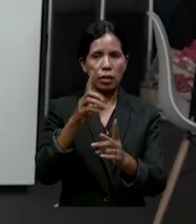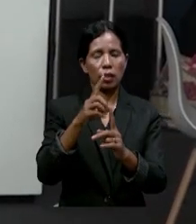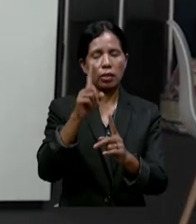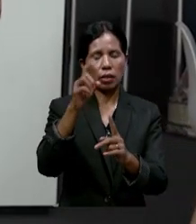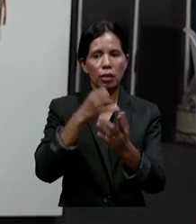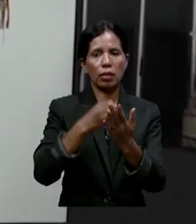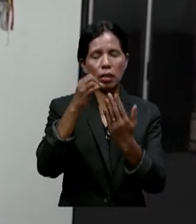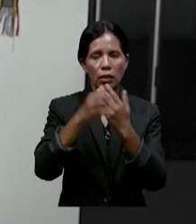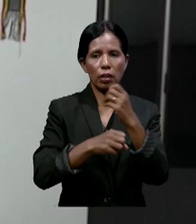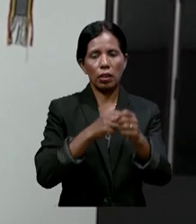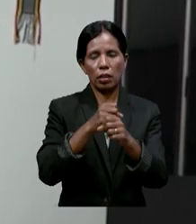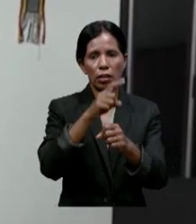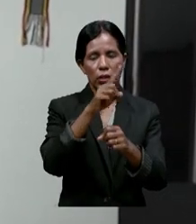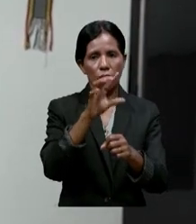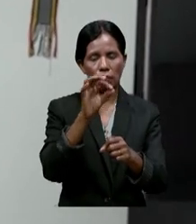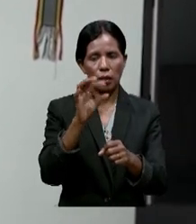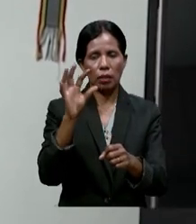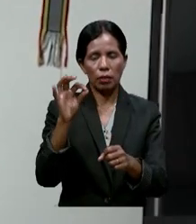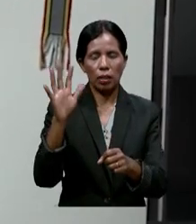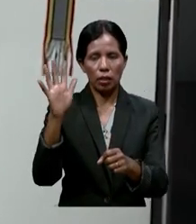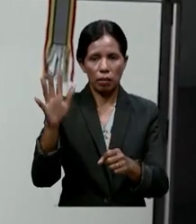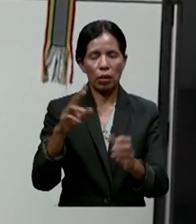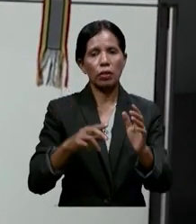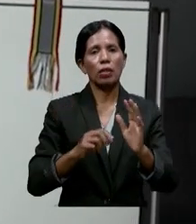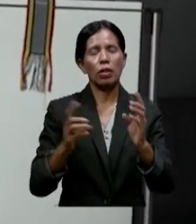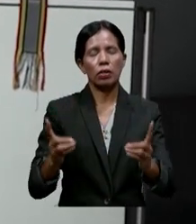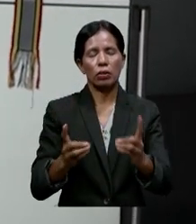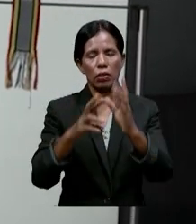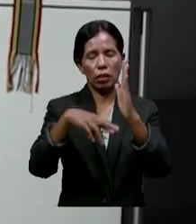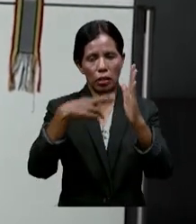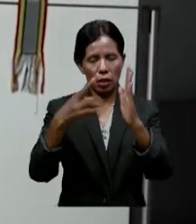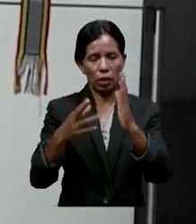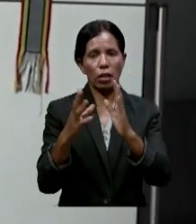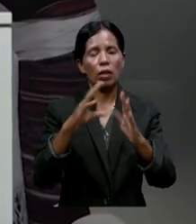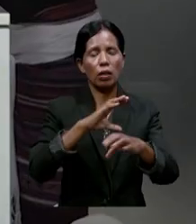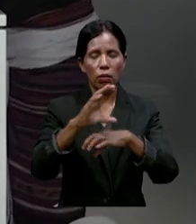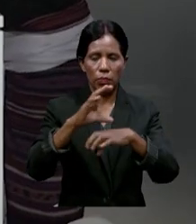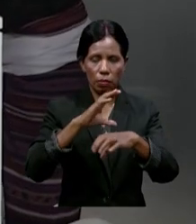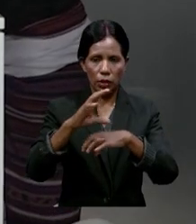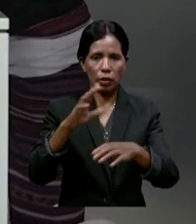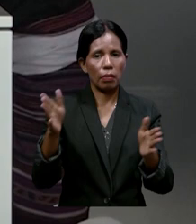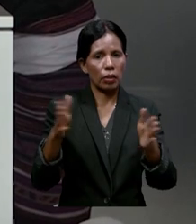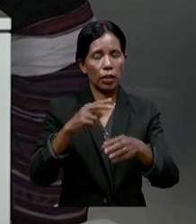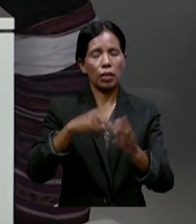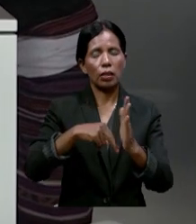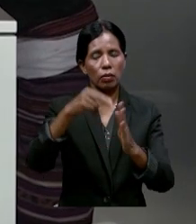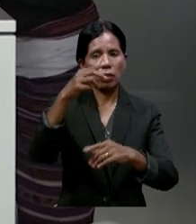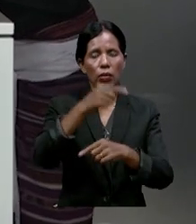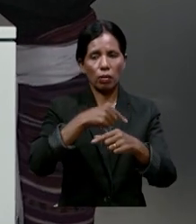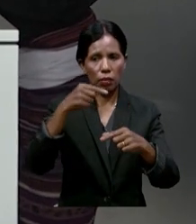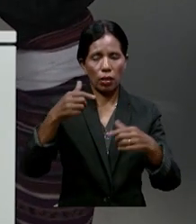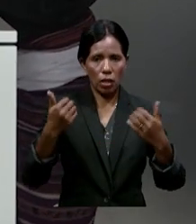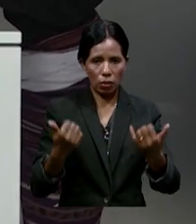ida atu siasian resin lima hodi hasuru regra komersio internasaun sira iha nivel global ka basic nivel global no dadaun ne iha